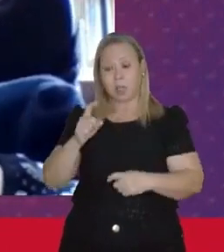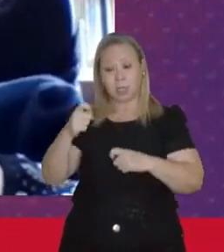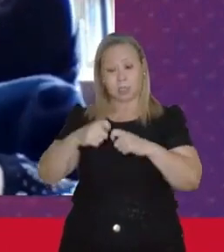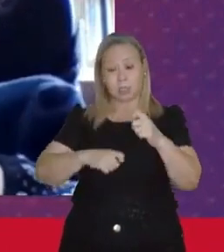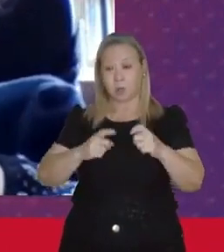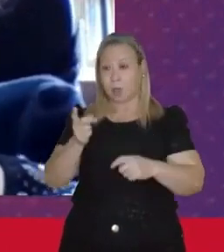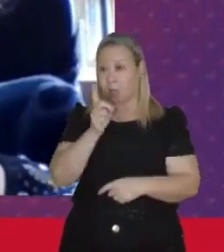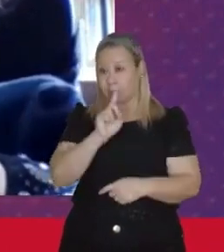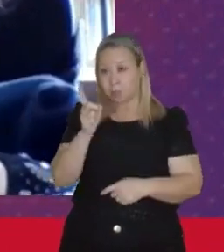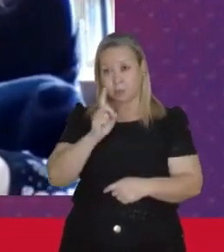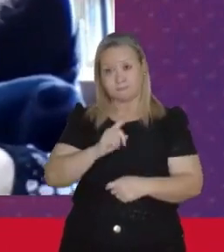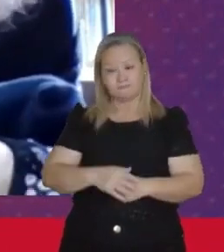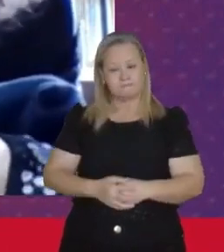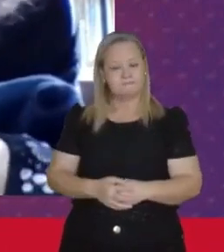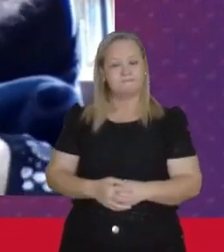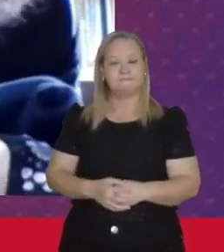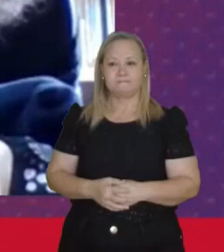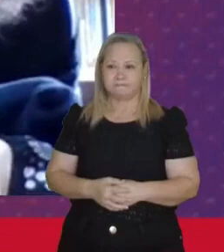sexualidade.